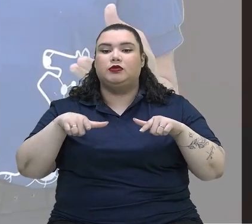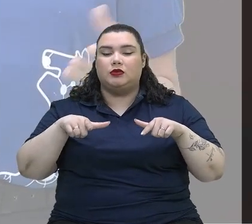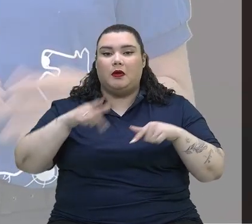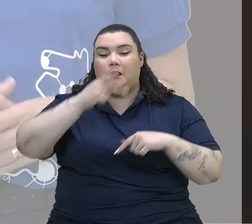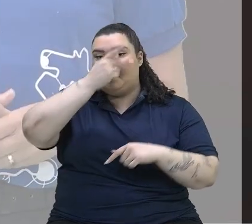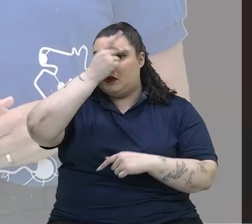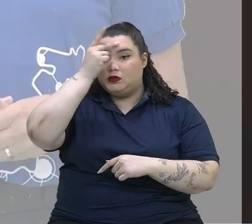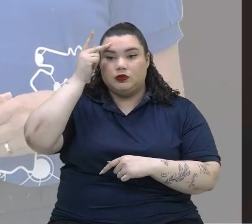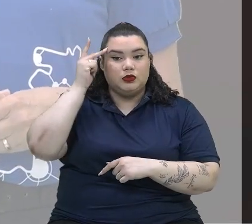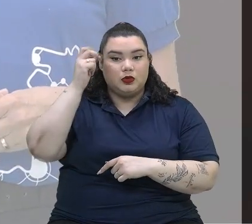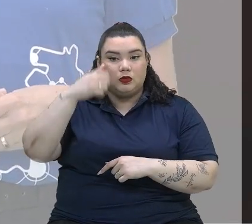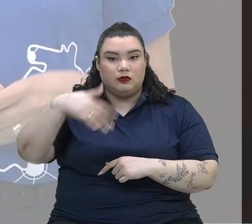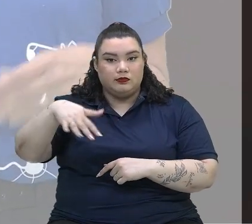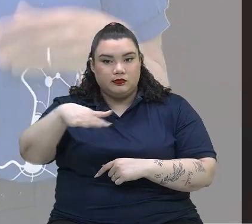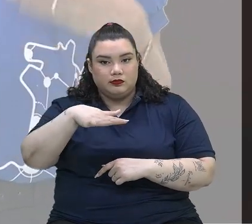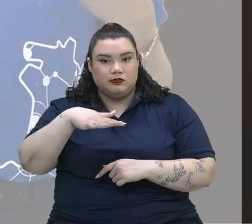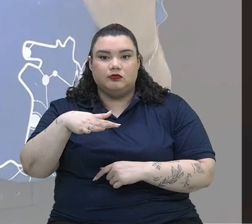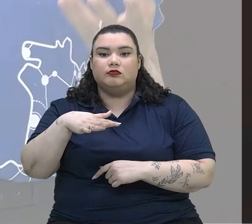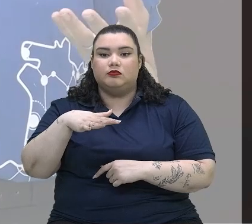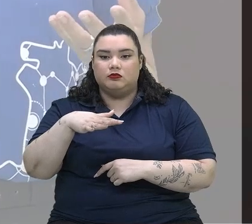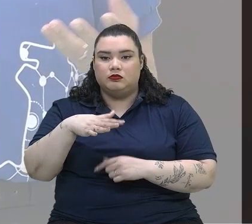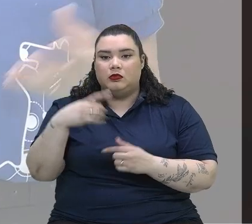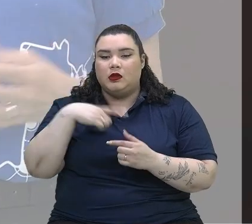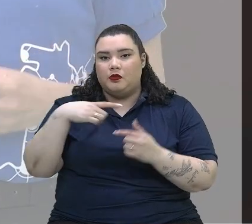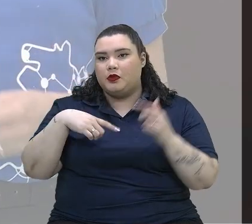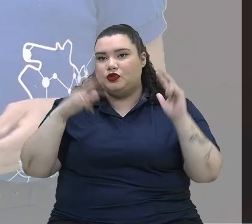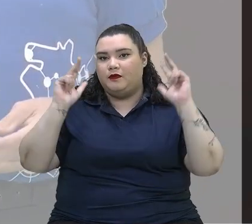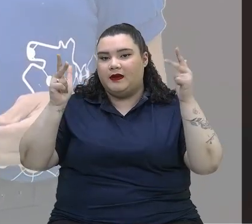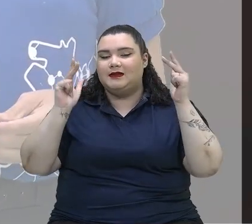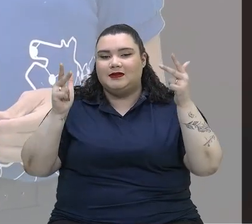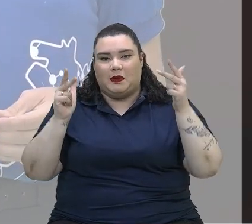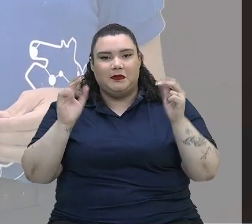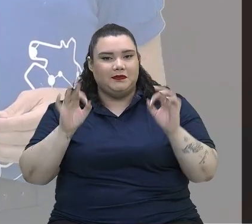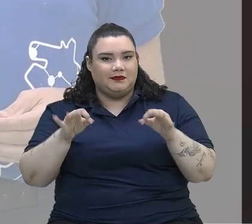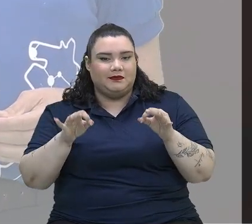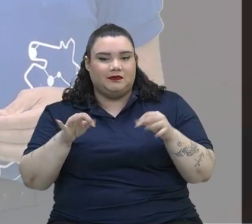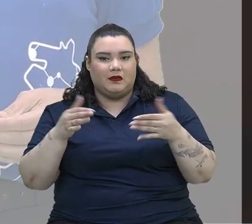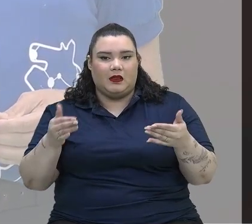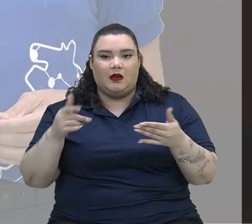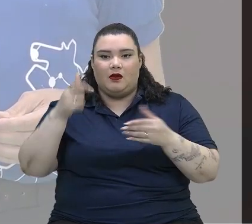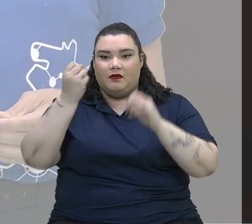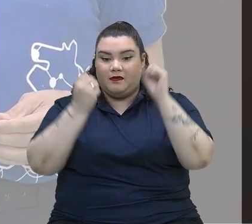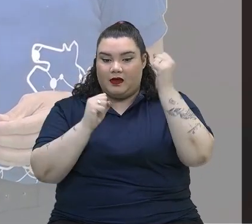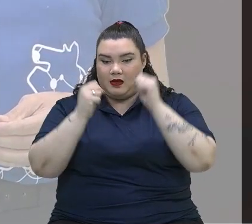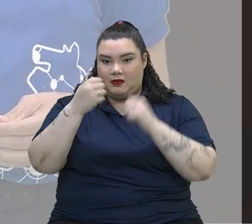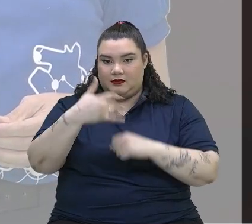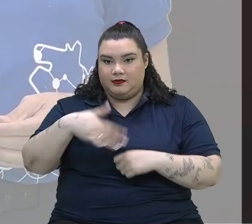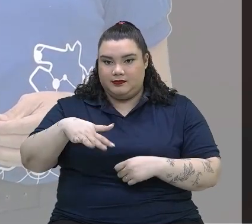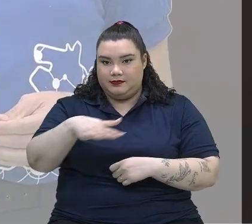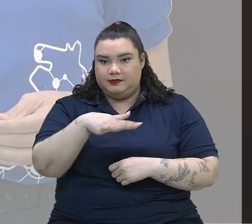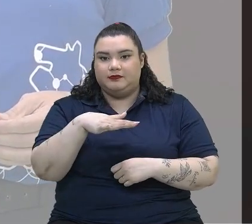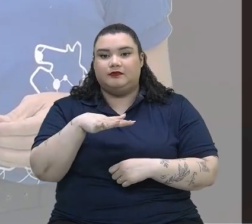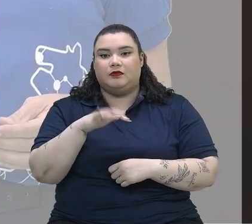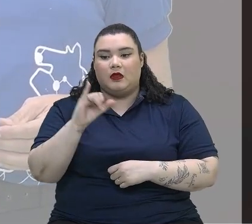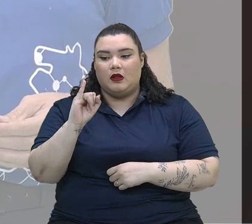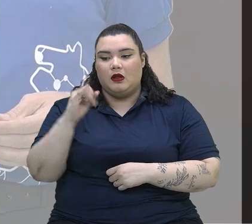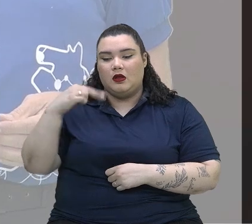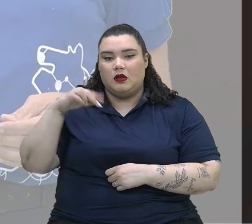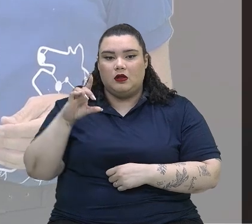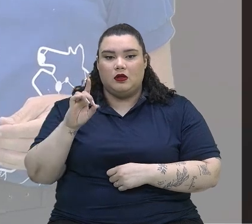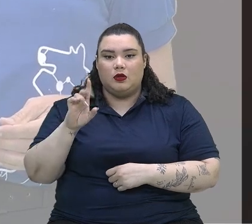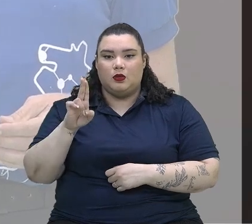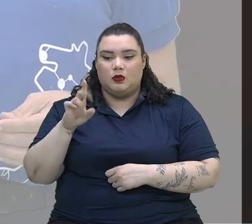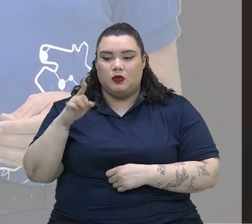as pessoas se divirtam, né? E a indústria, olhe lá, porque a indústria, ela